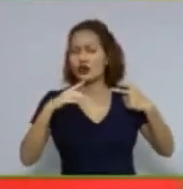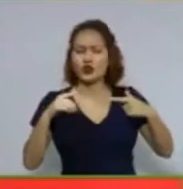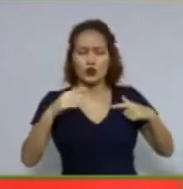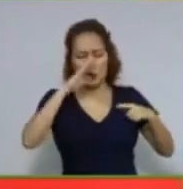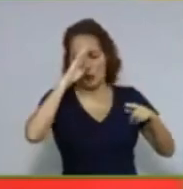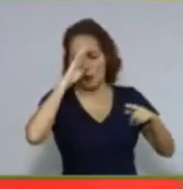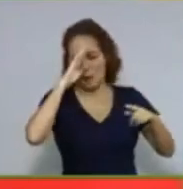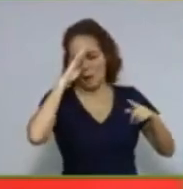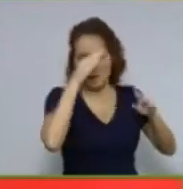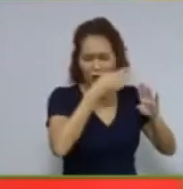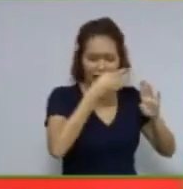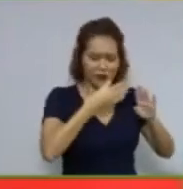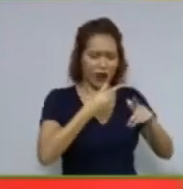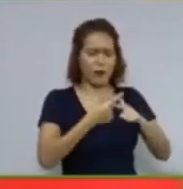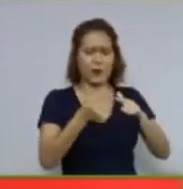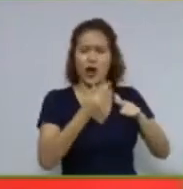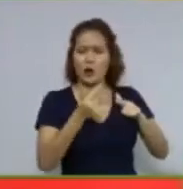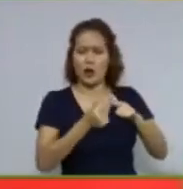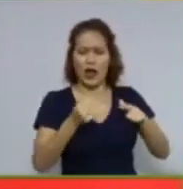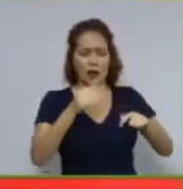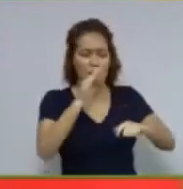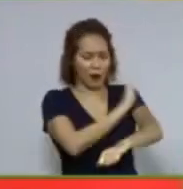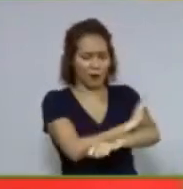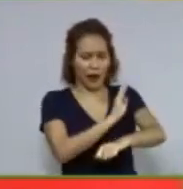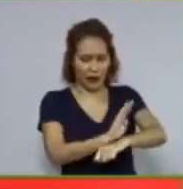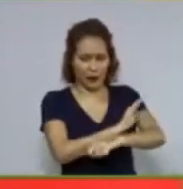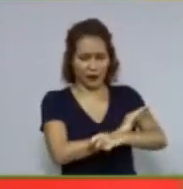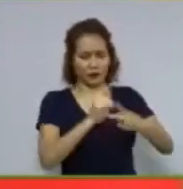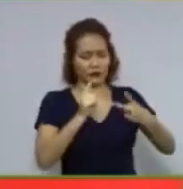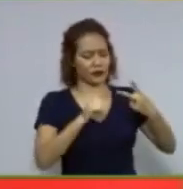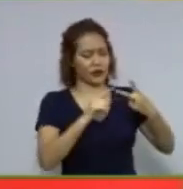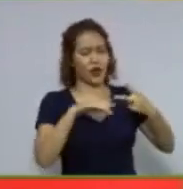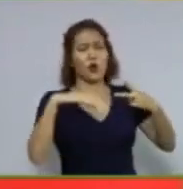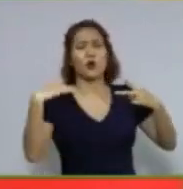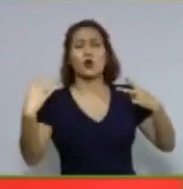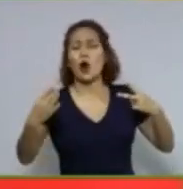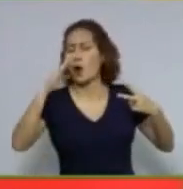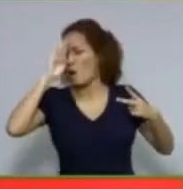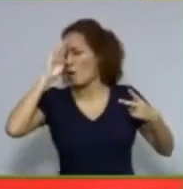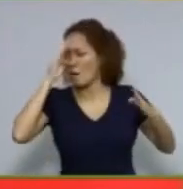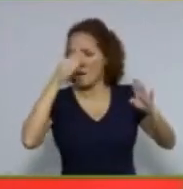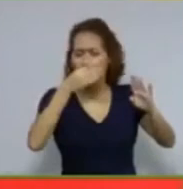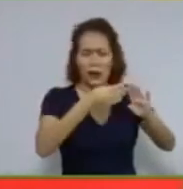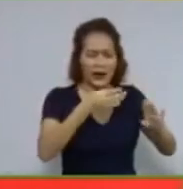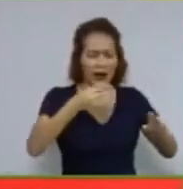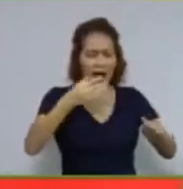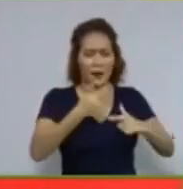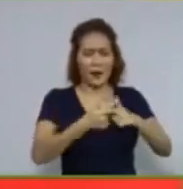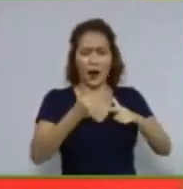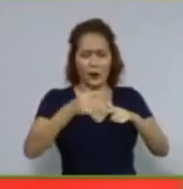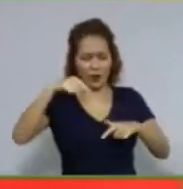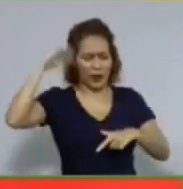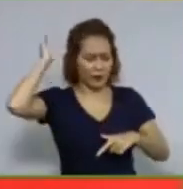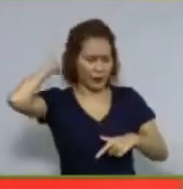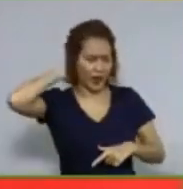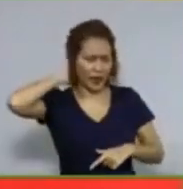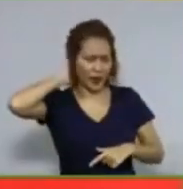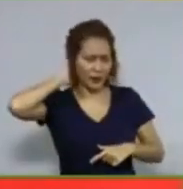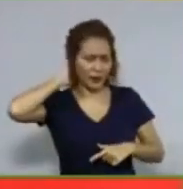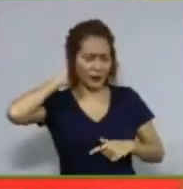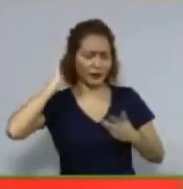que é que vocês acham número 2 que a pessoa problema de Belém principais problemas de Belém a cidade com tantos problemas e três